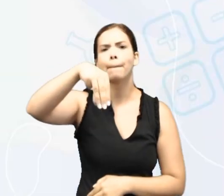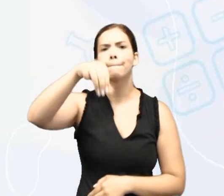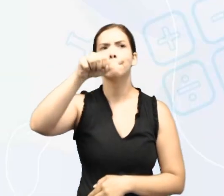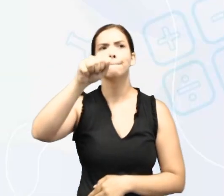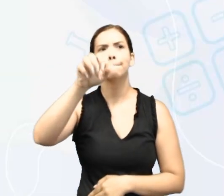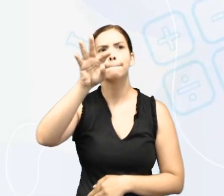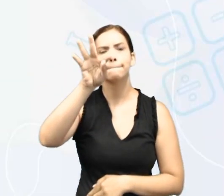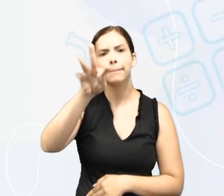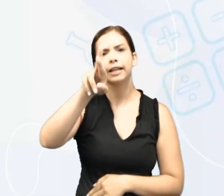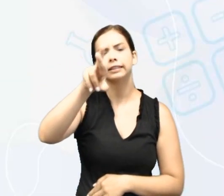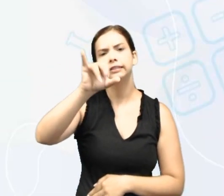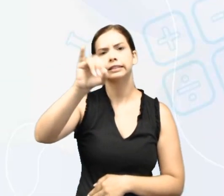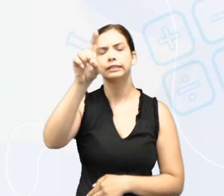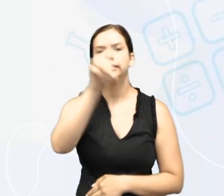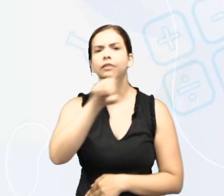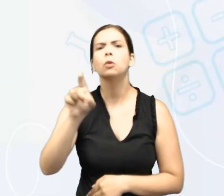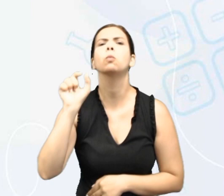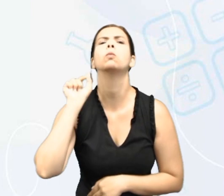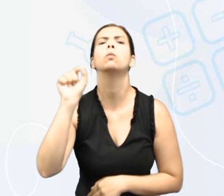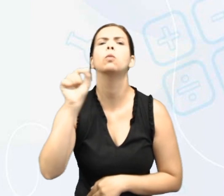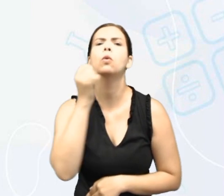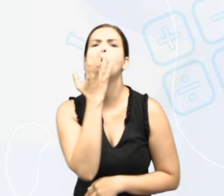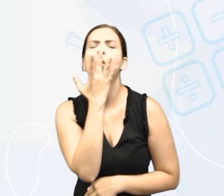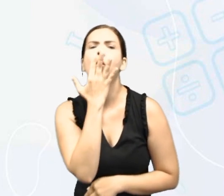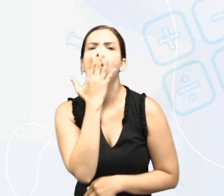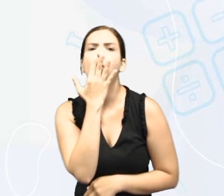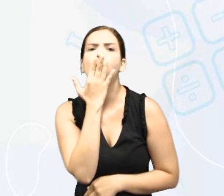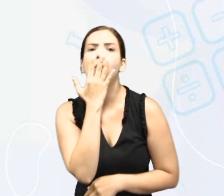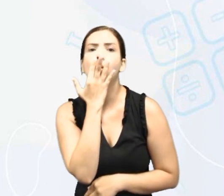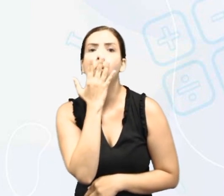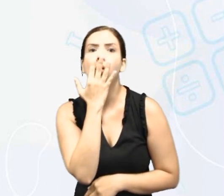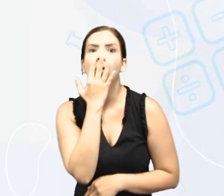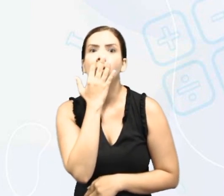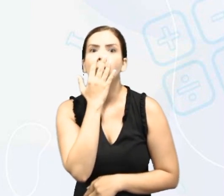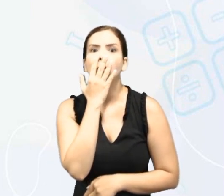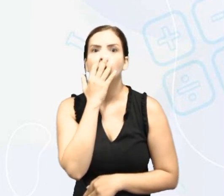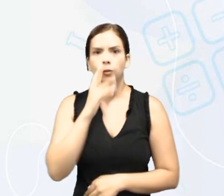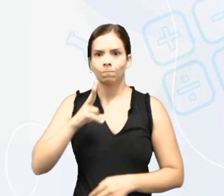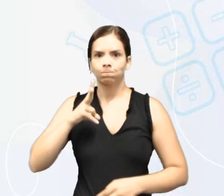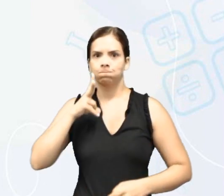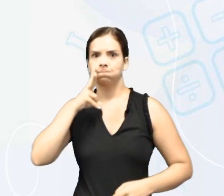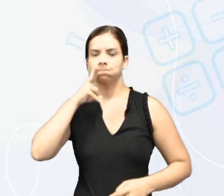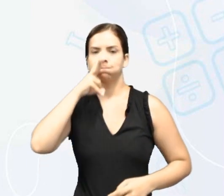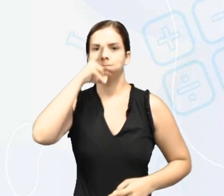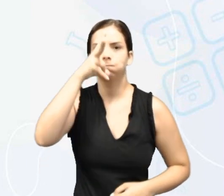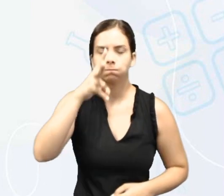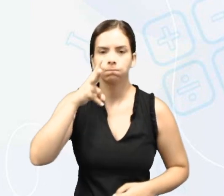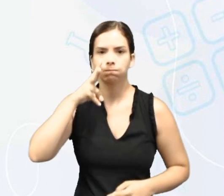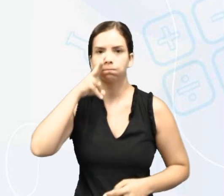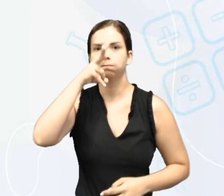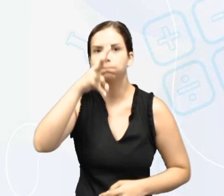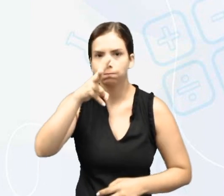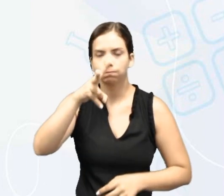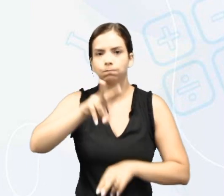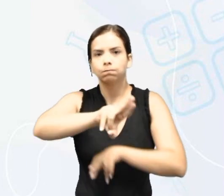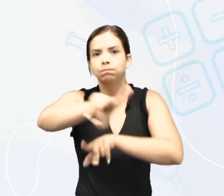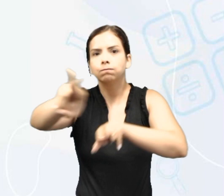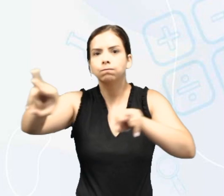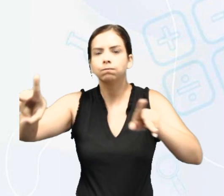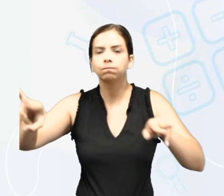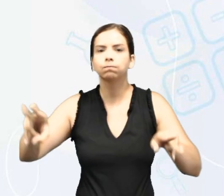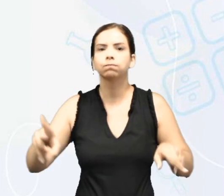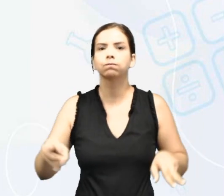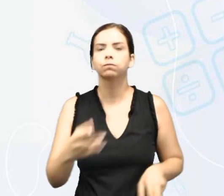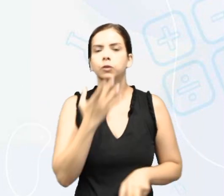matiz? A matiz é a cor em sua máxima intensidade, né? É a variação de